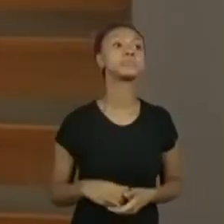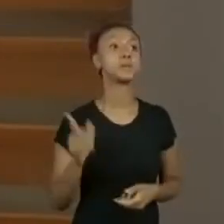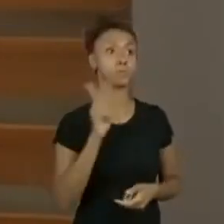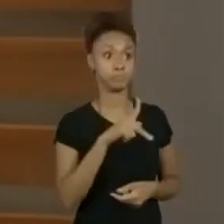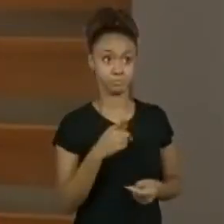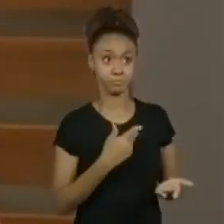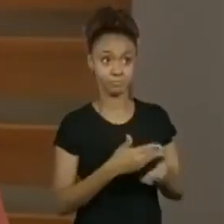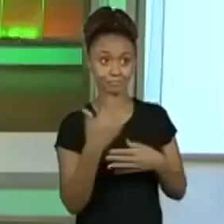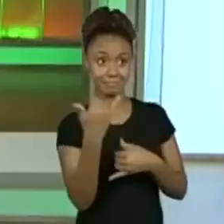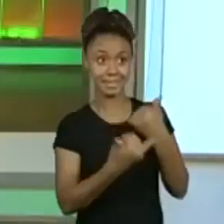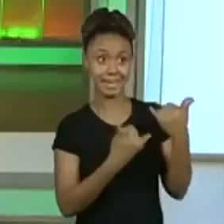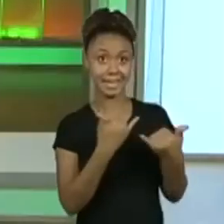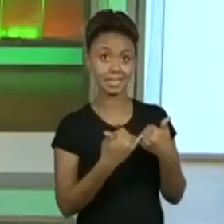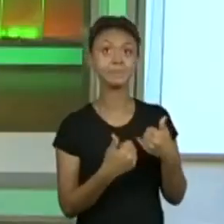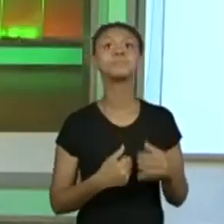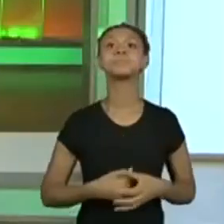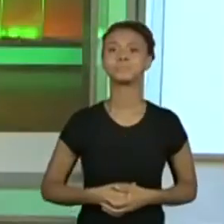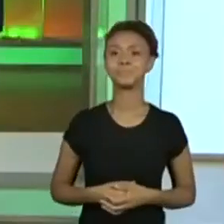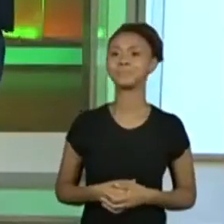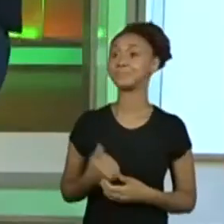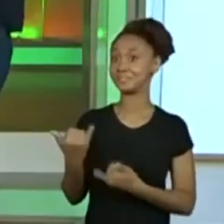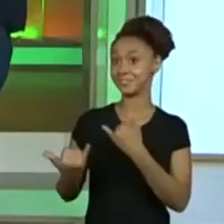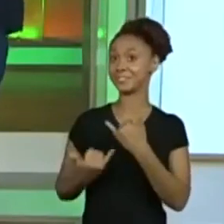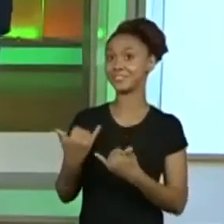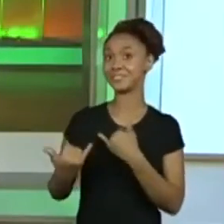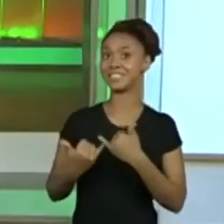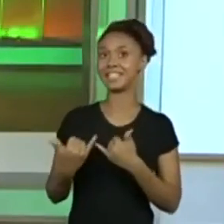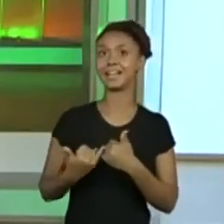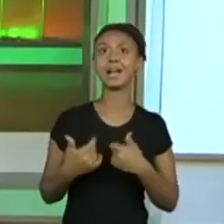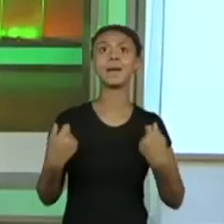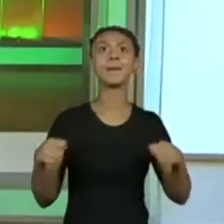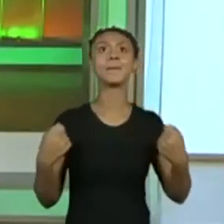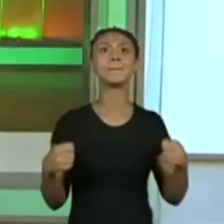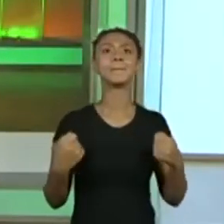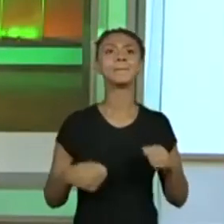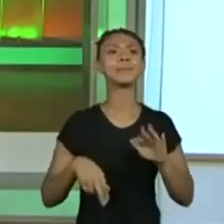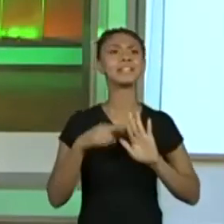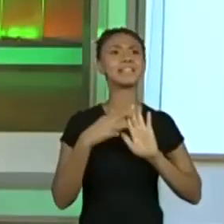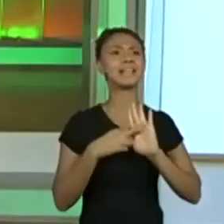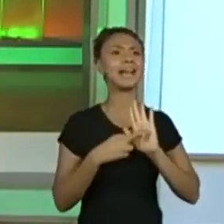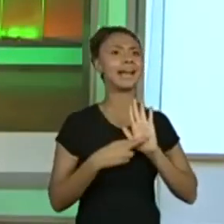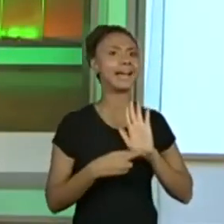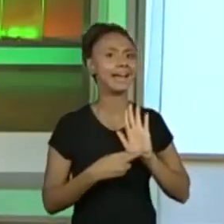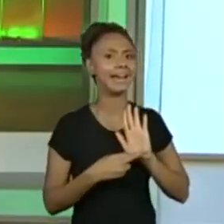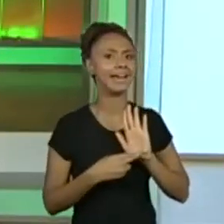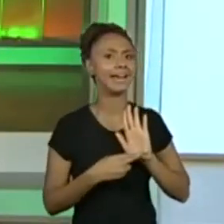vamos jogar o stop? Vamos jogar, então, professora. Vamos lá? Mas a gente precisa de alguma regra, não precisa?